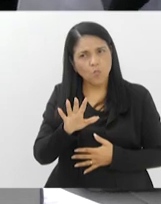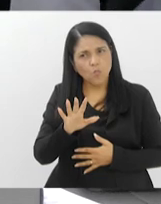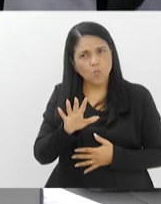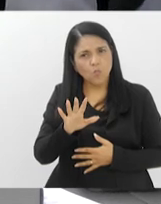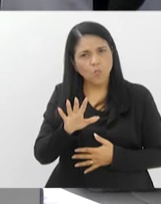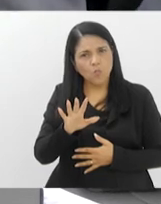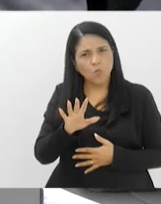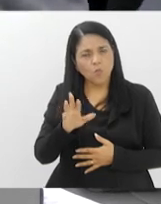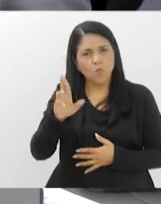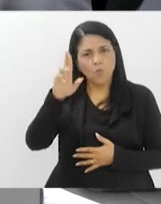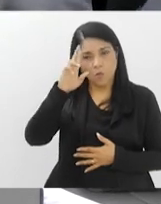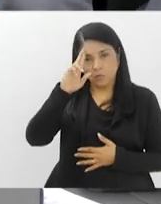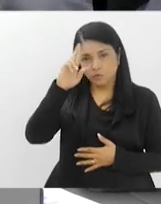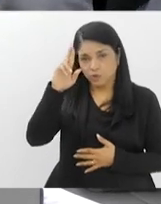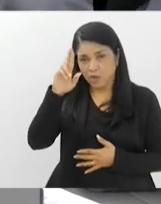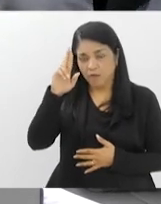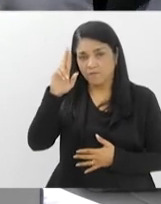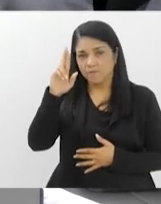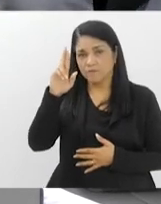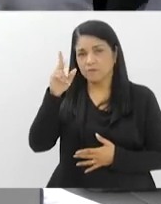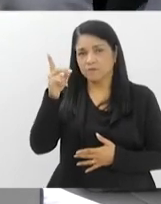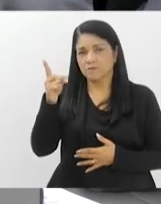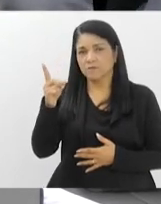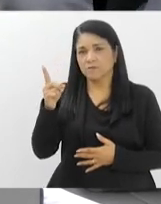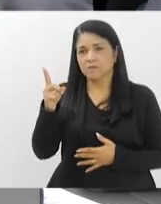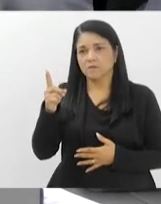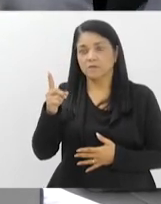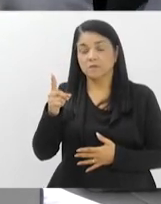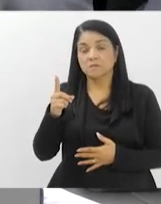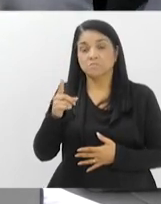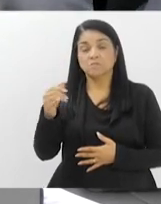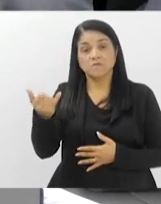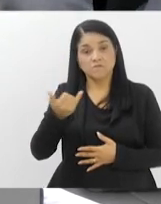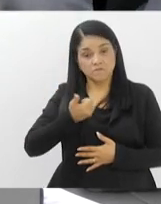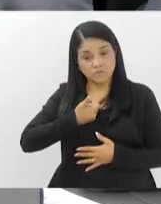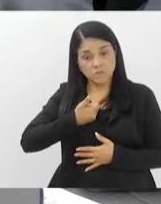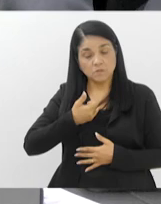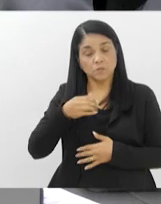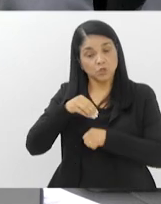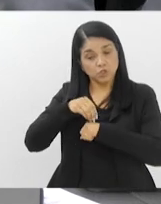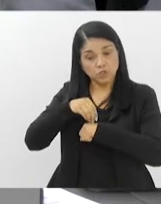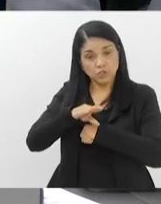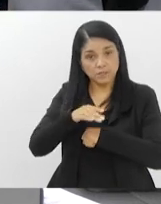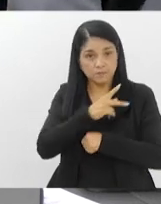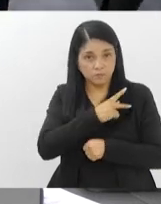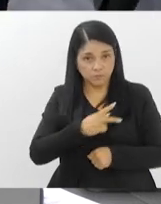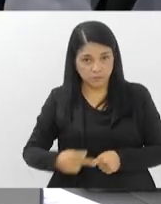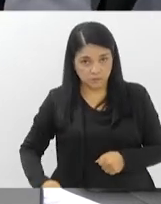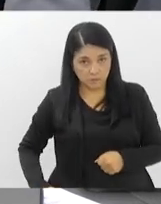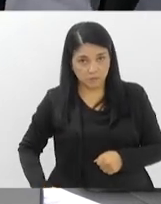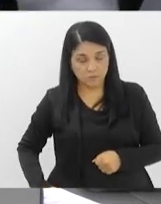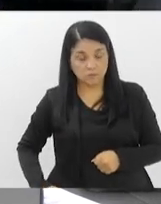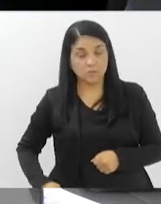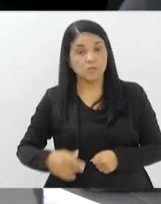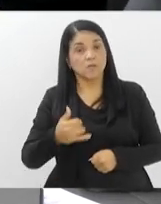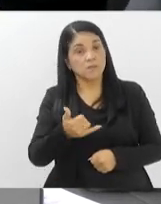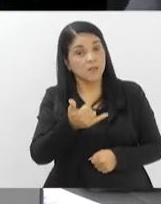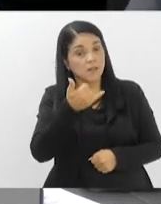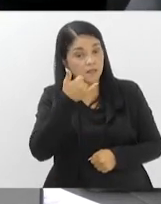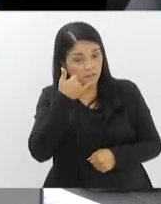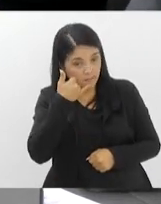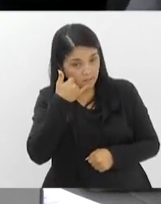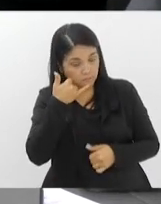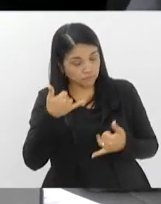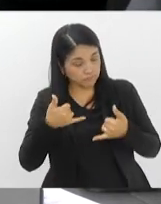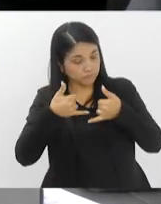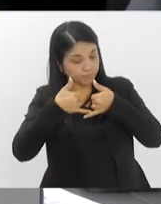ou chefe de pessoal, dizendo que, por indicação do presidente, ele estava me ligando para dizer que, como